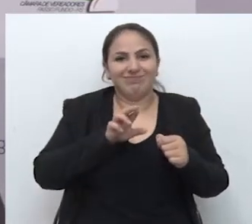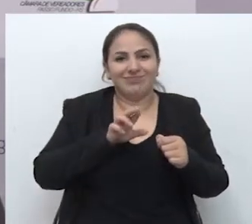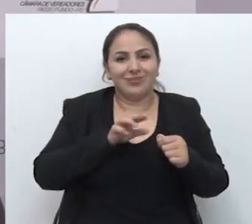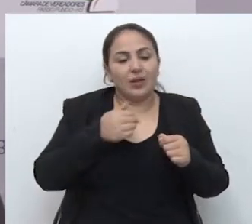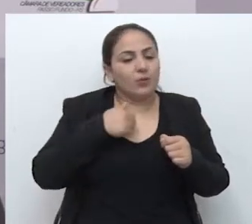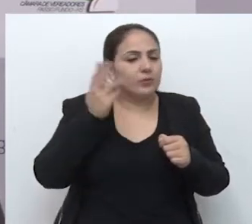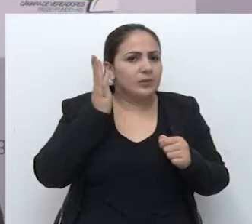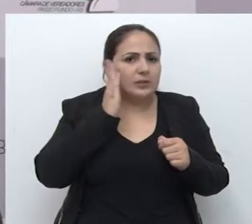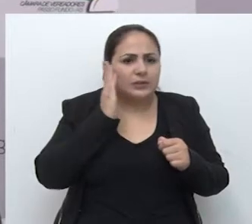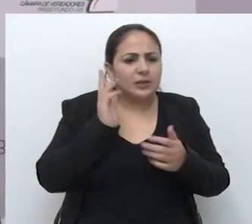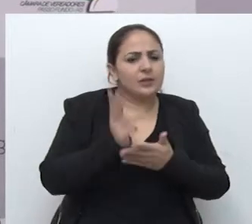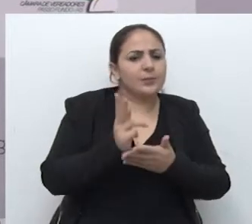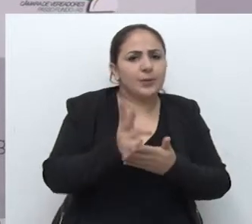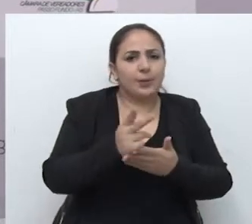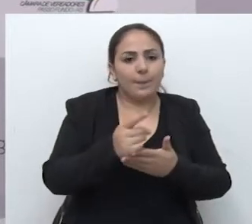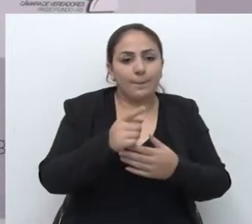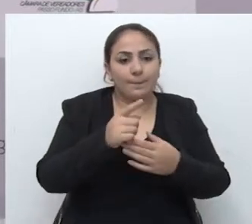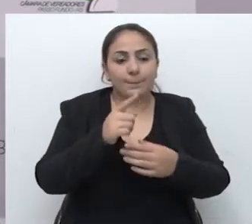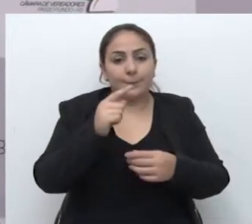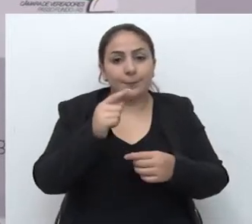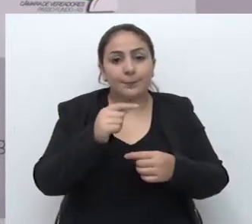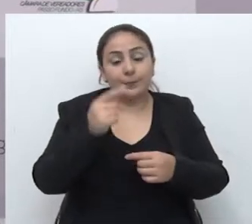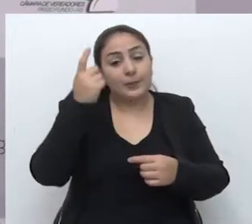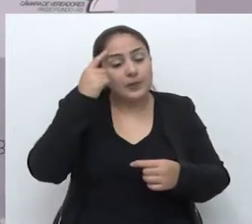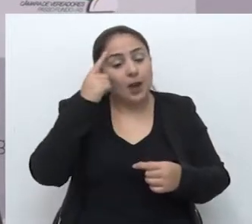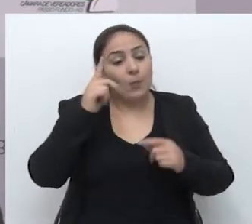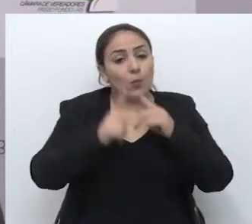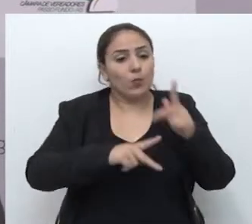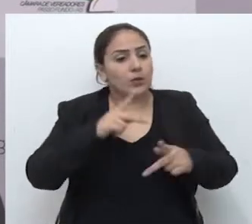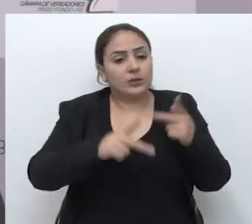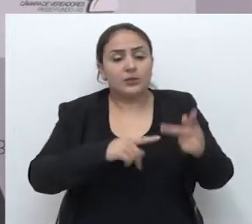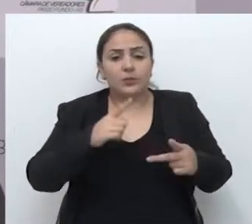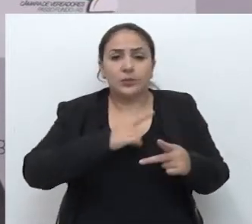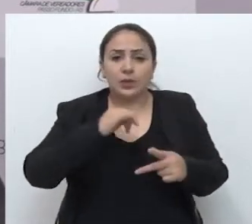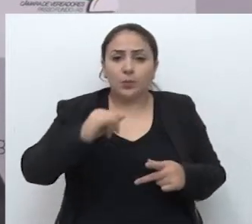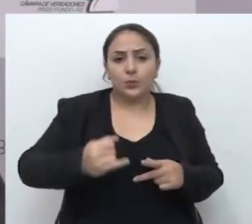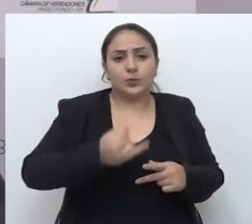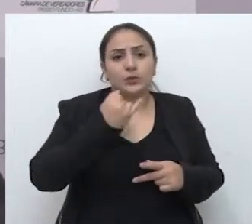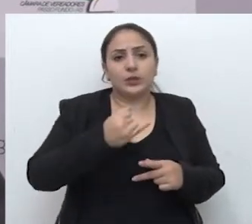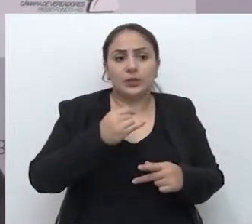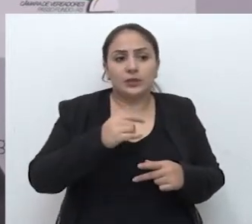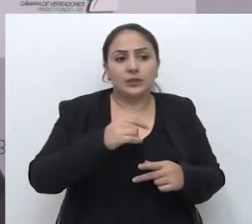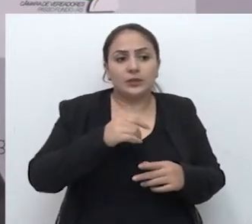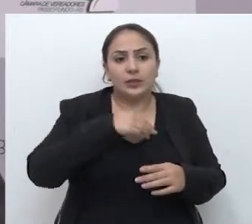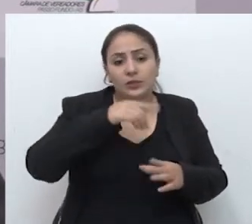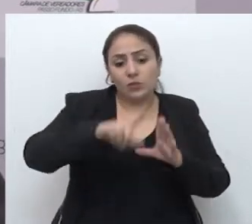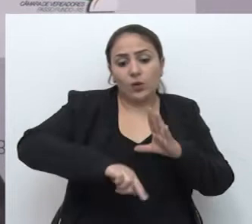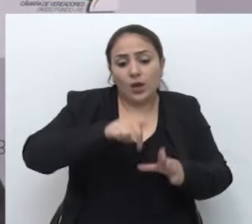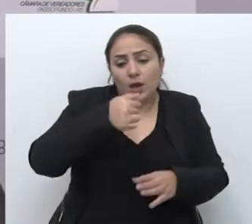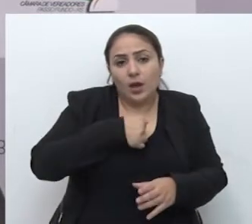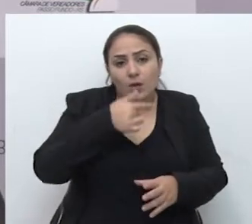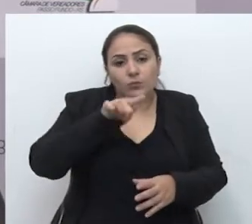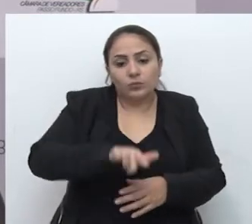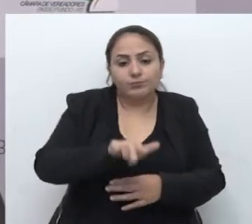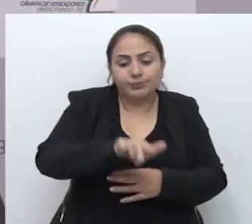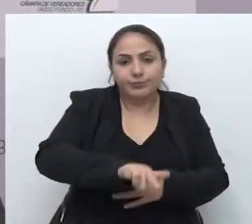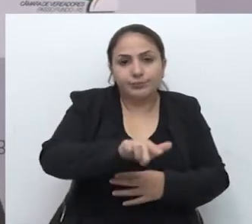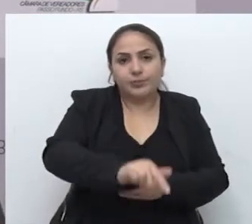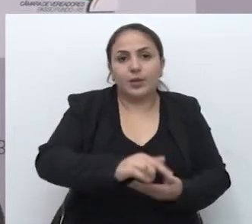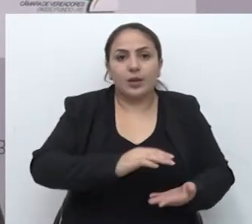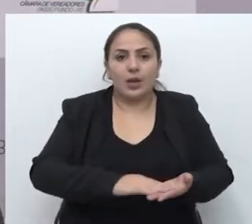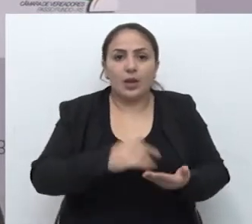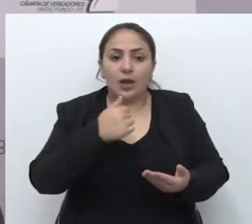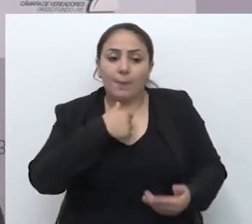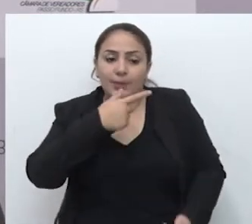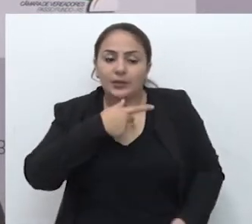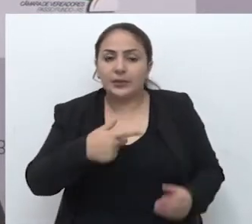que, como a população estava me dando a oportunidade de me eleger várias vezes, o momento certo ia chegar de eu presidir essa casa, a Casa de Vereador de Passo